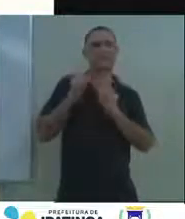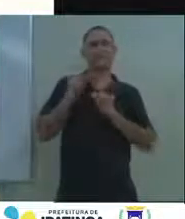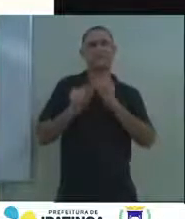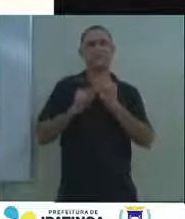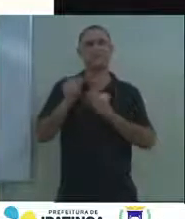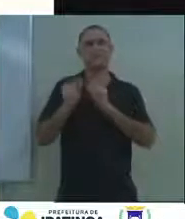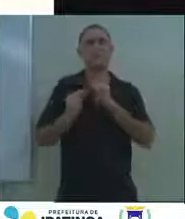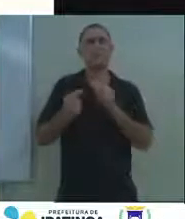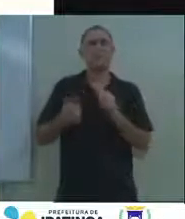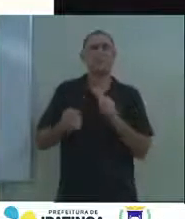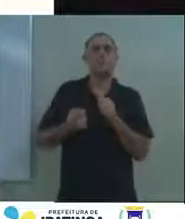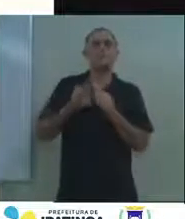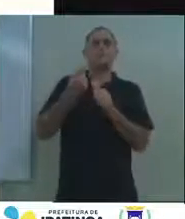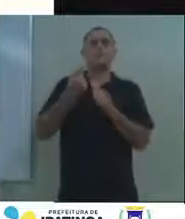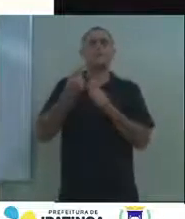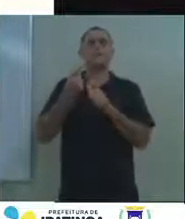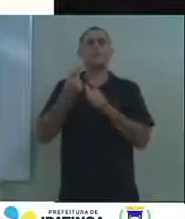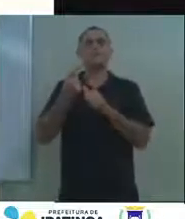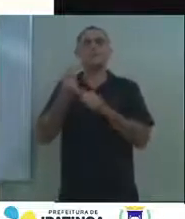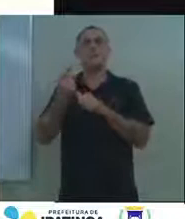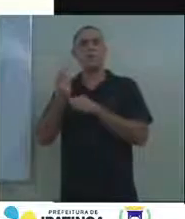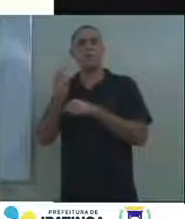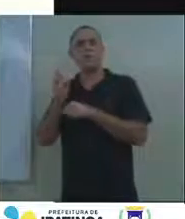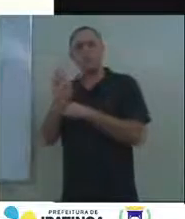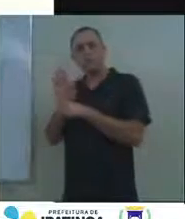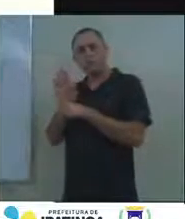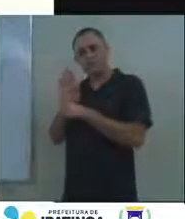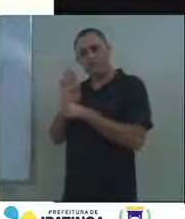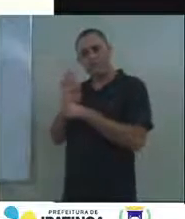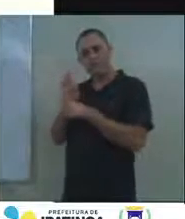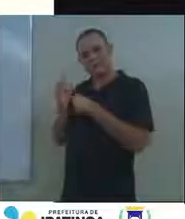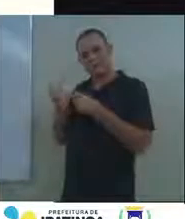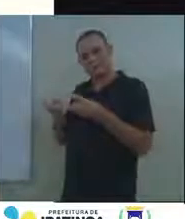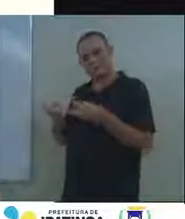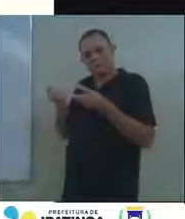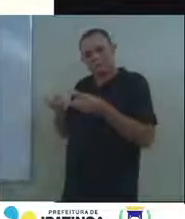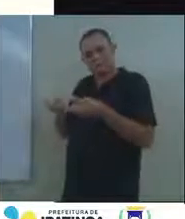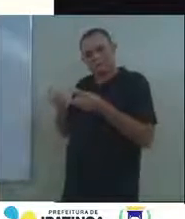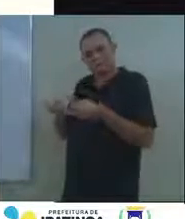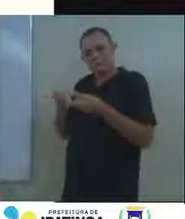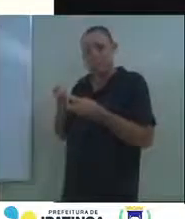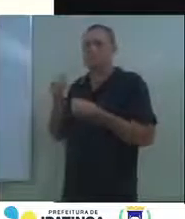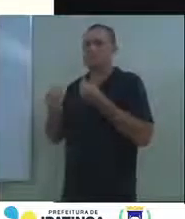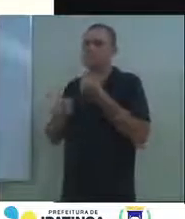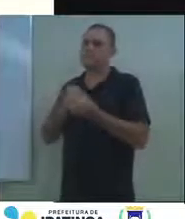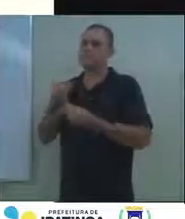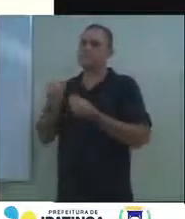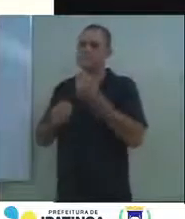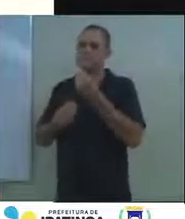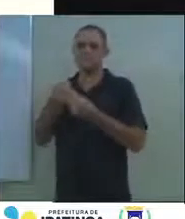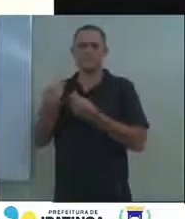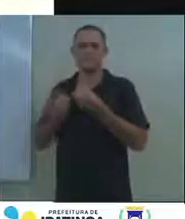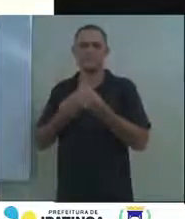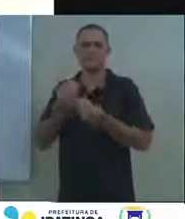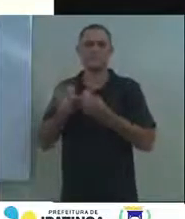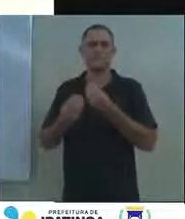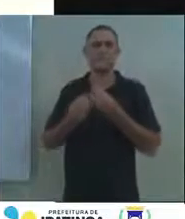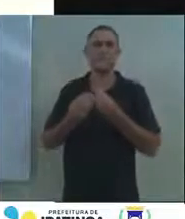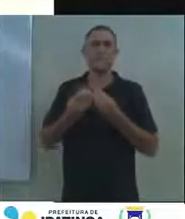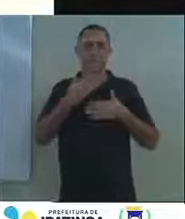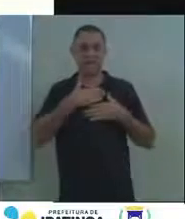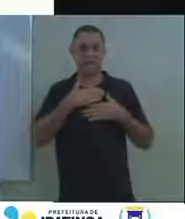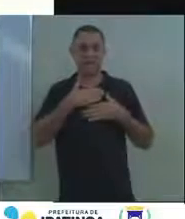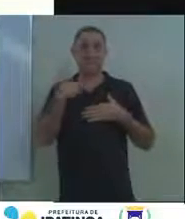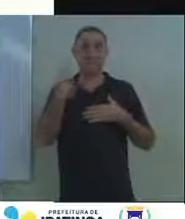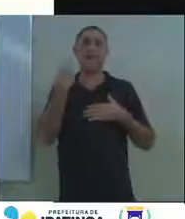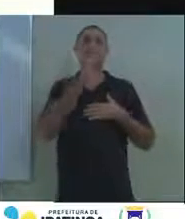primeiro vídeo ele é importante? A gente precisa entender como que funciona a nossa voz, como que a